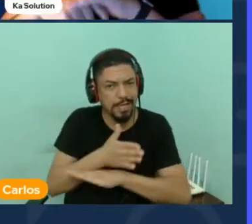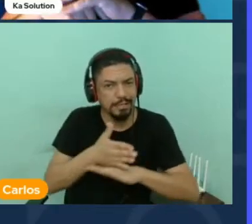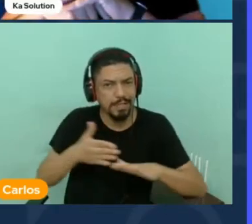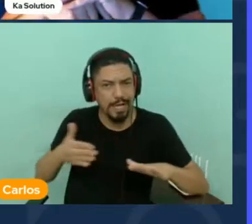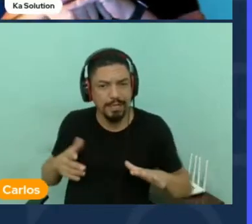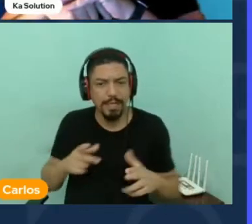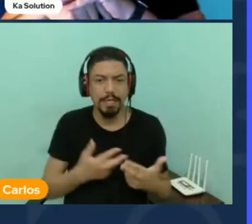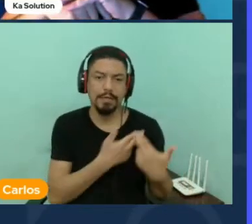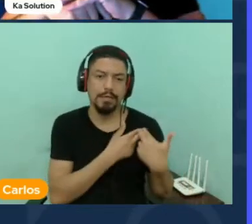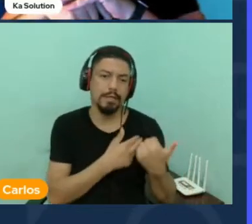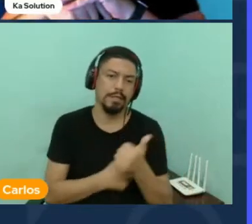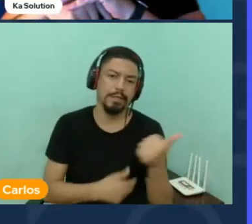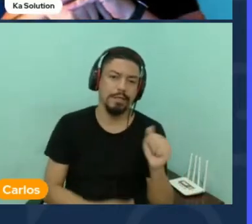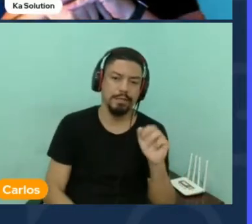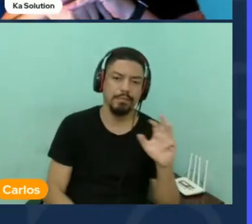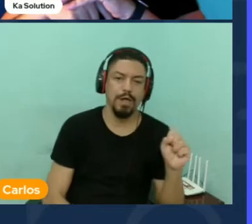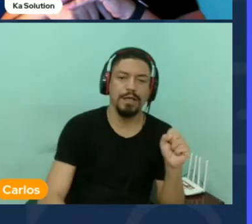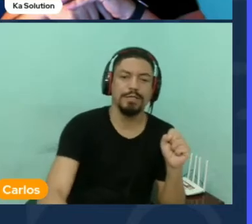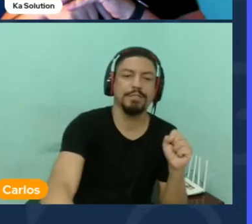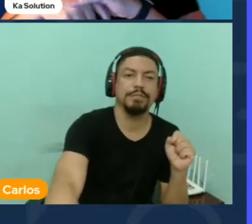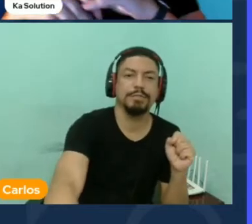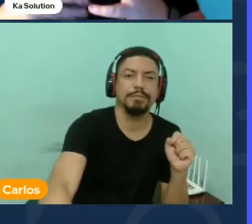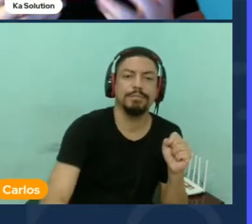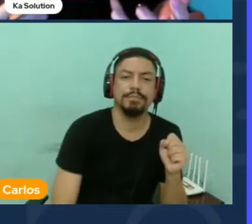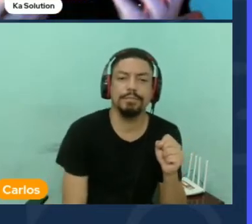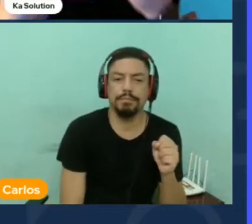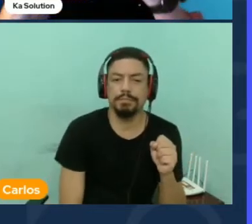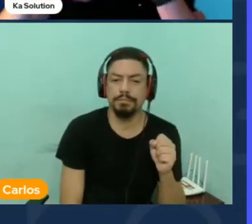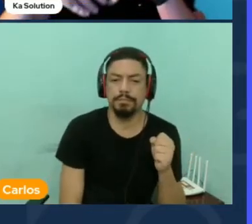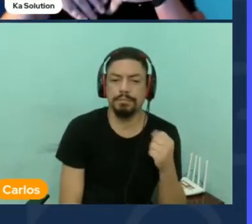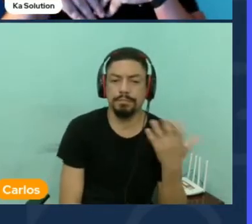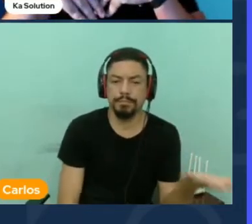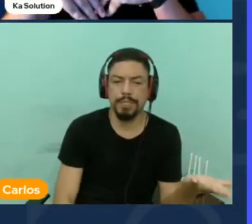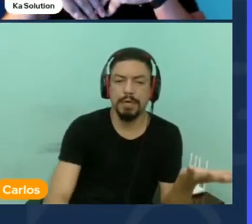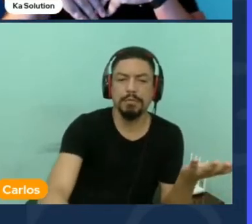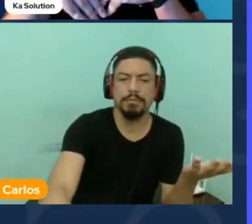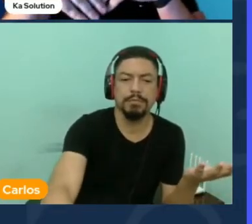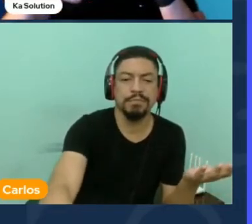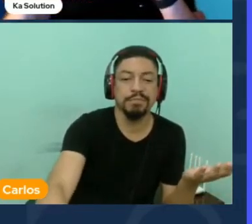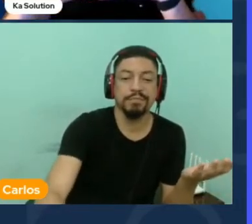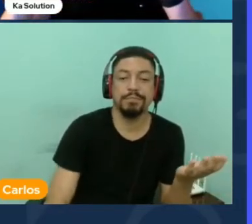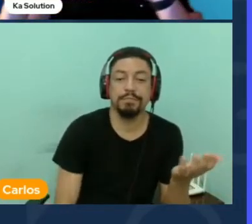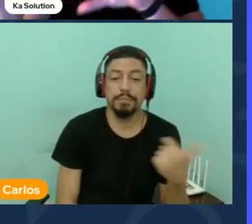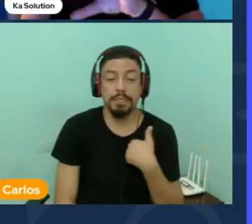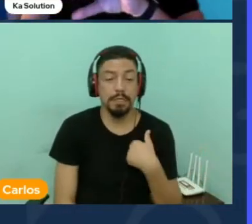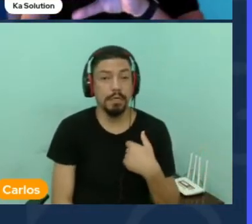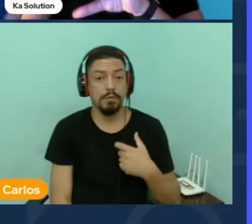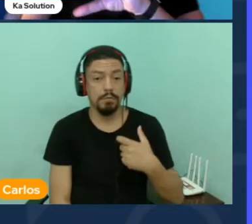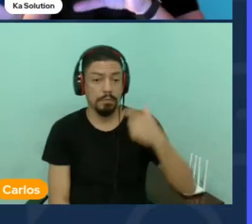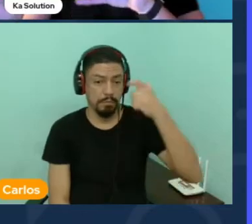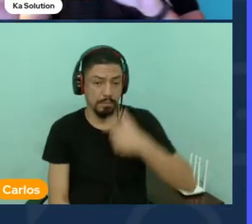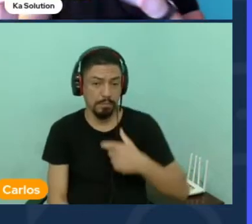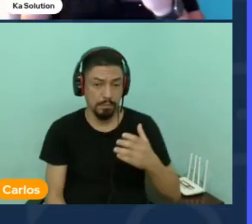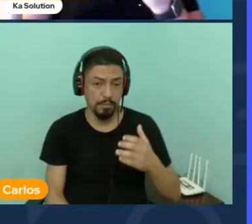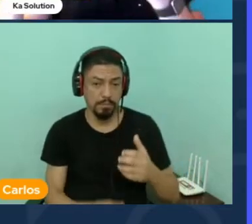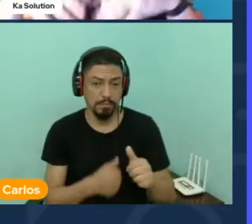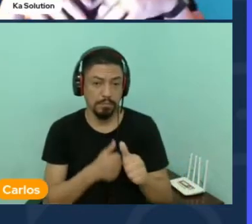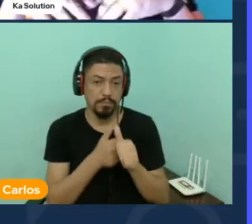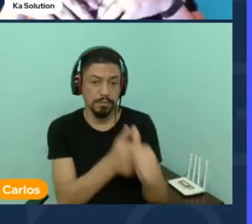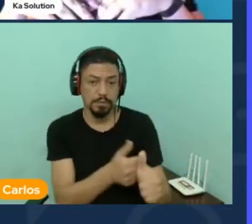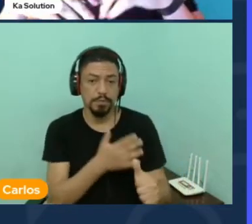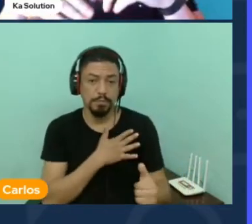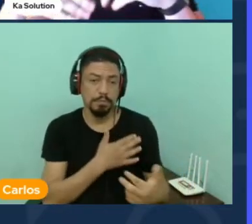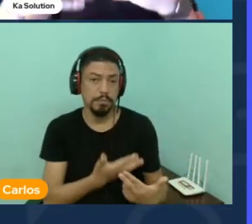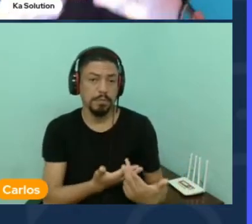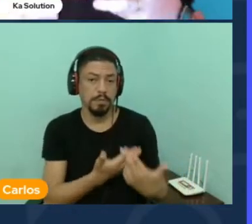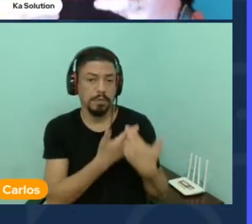é responsabilidade da AWS. Então, quando eu, como cliente, cumpro as minhas responsabilidades, e a